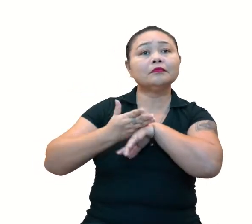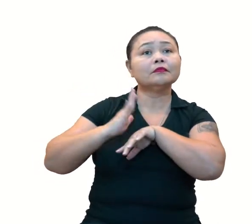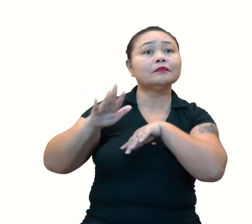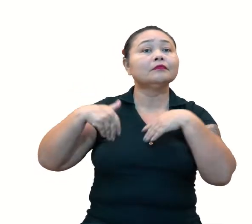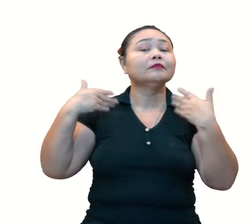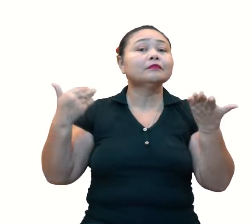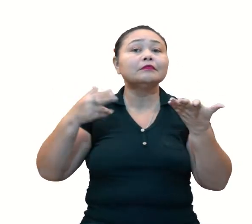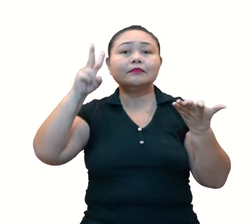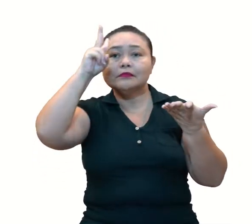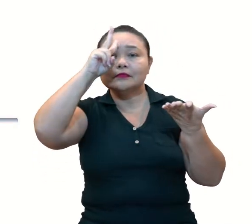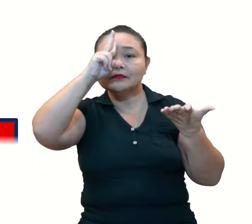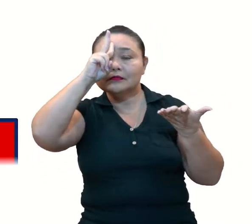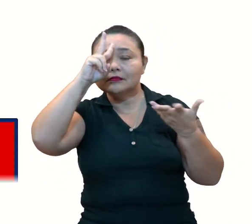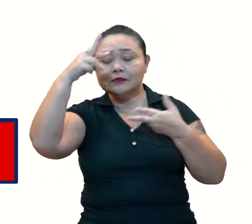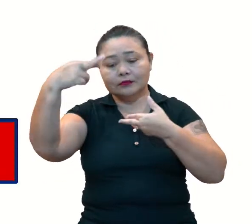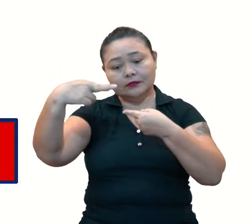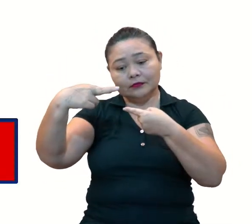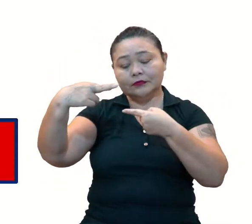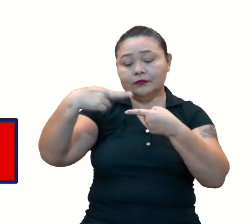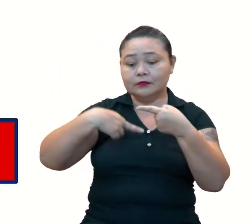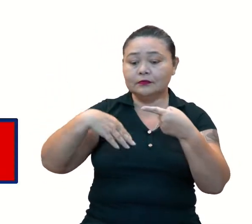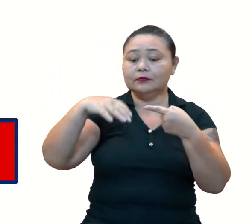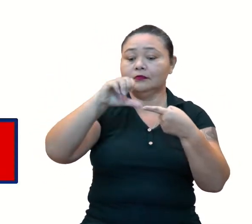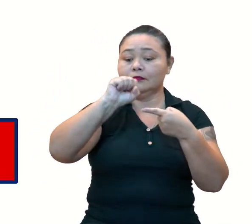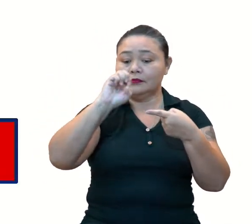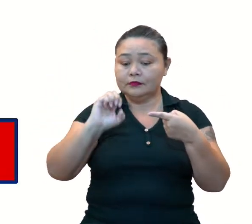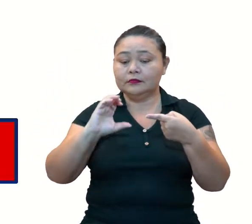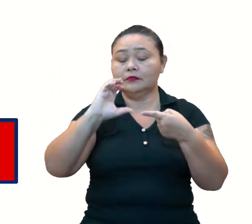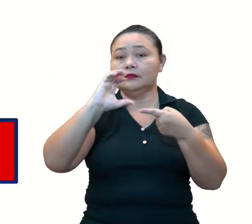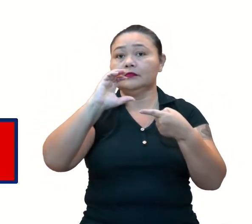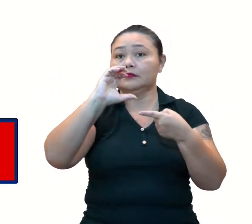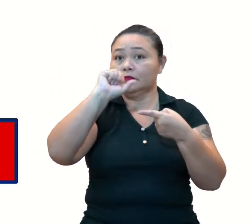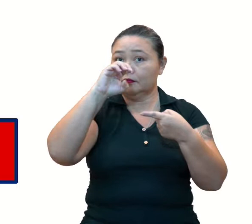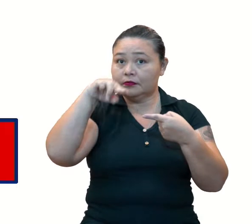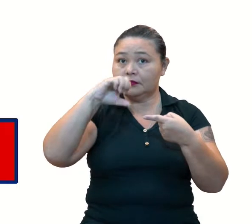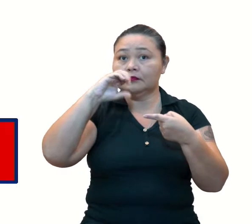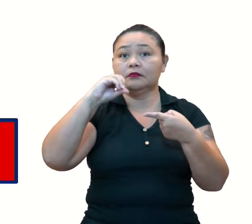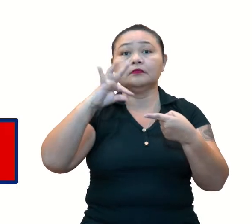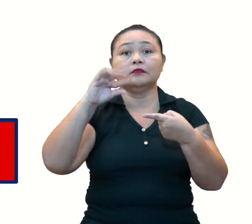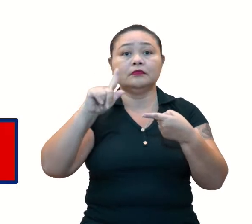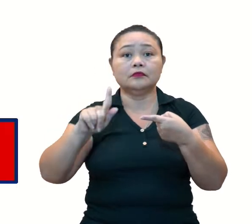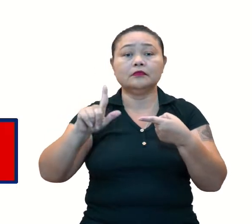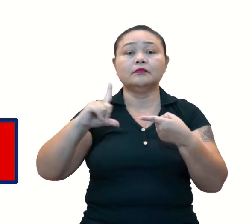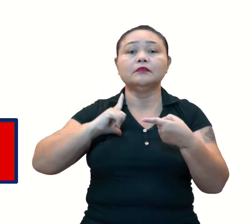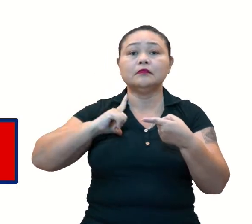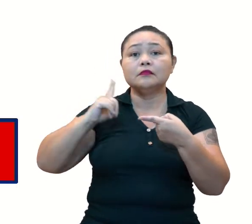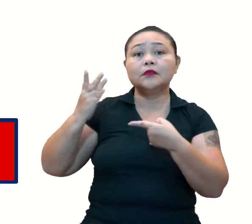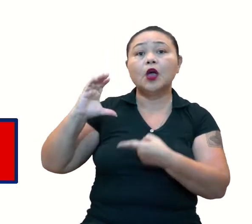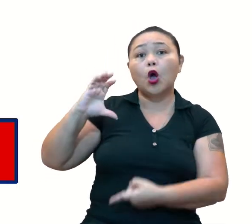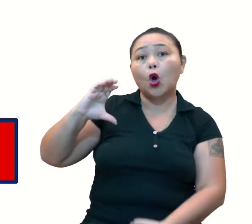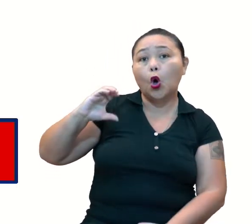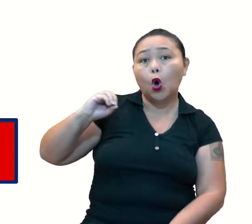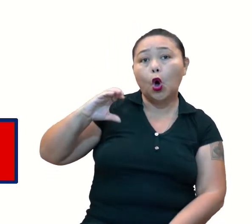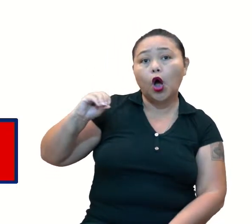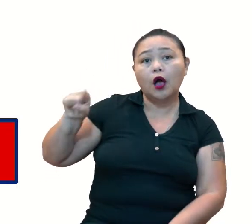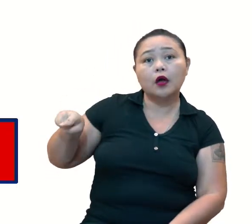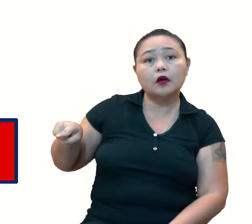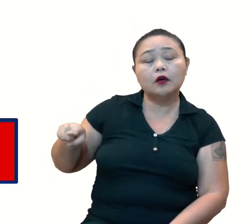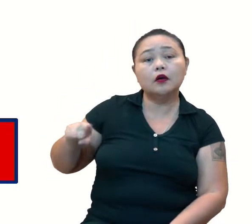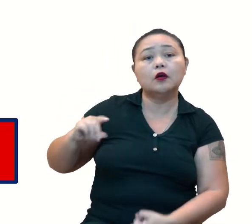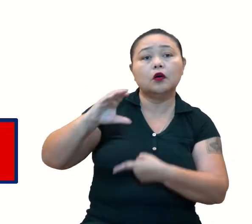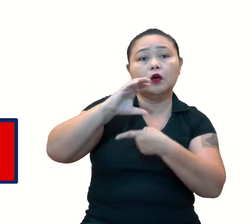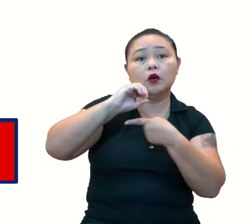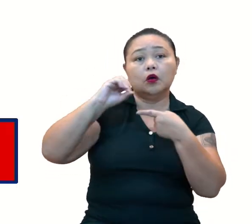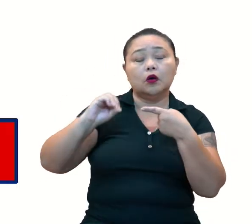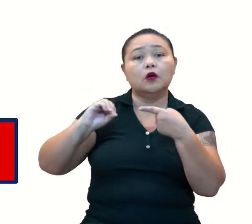vai relembrar, né, as relações de seno, cosseno e tangente. Né? Lembra que a gente coloca coca no numerador e